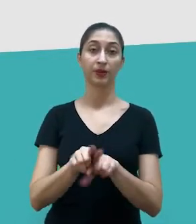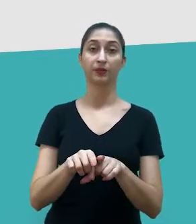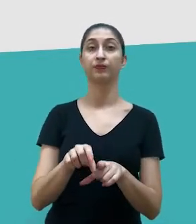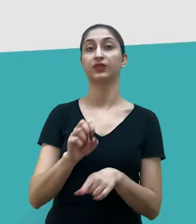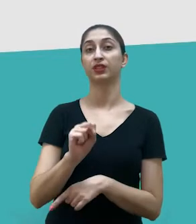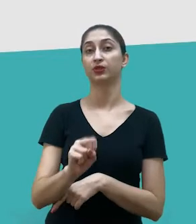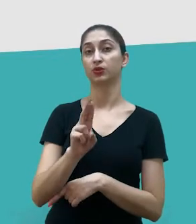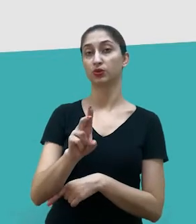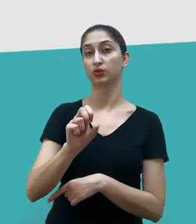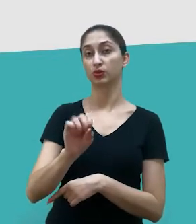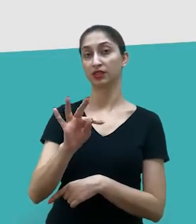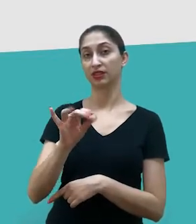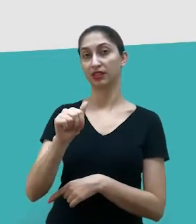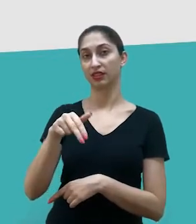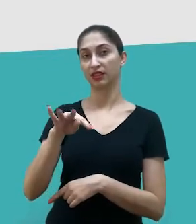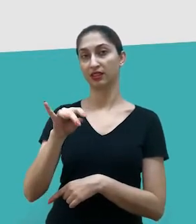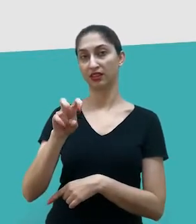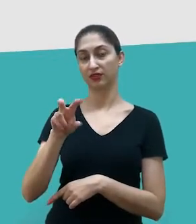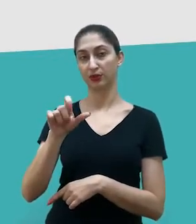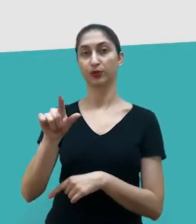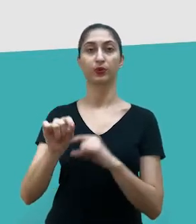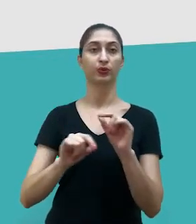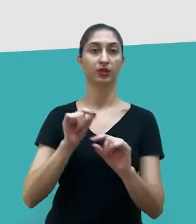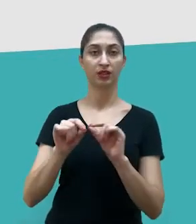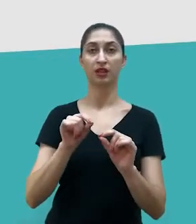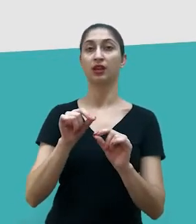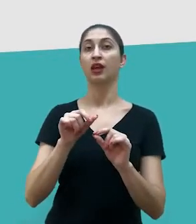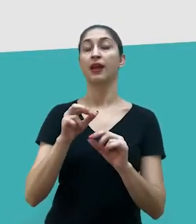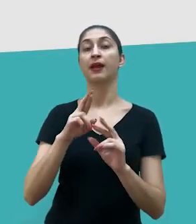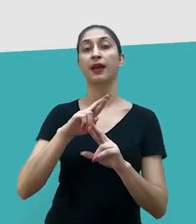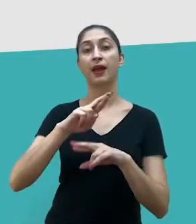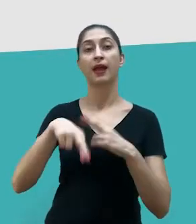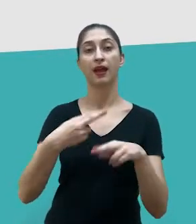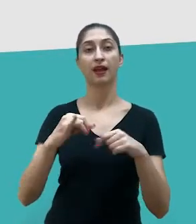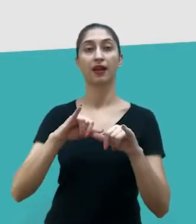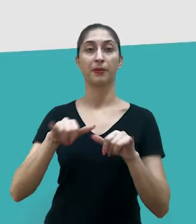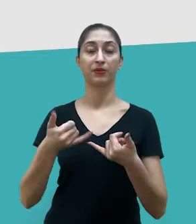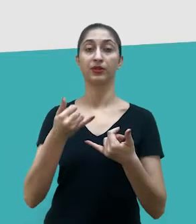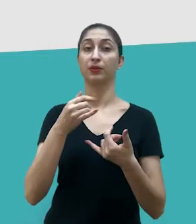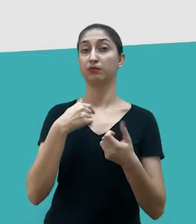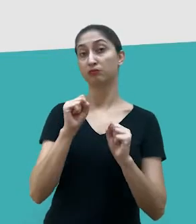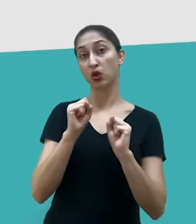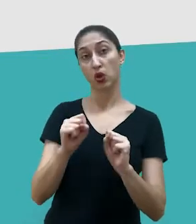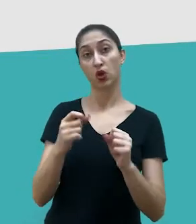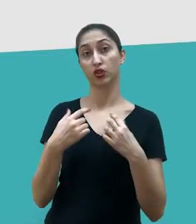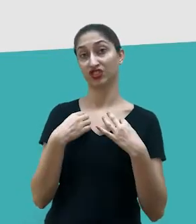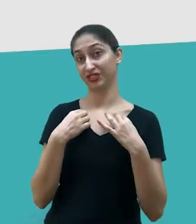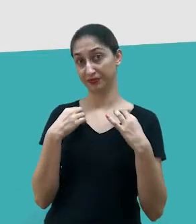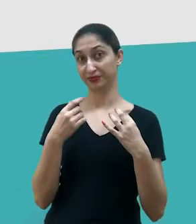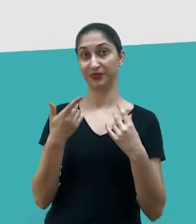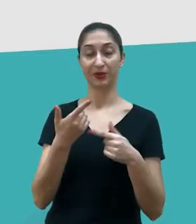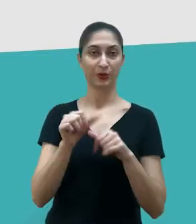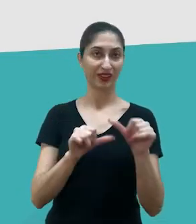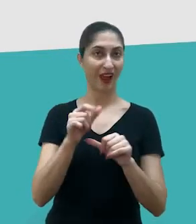o upcycling, que é o reaproveitamento. Eu transformo essas peças em outras peças. E eu queria dar um